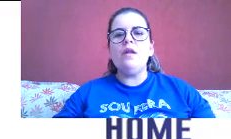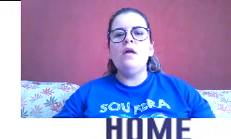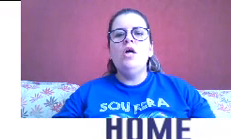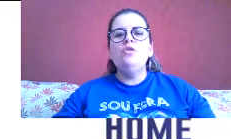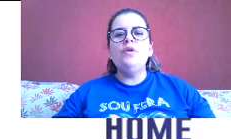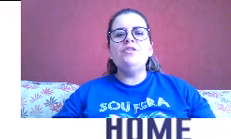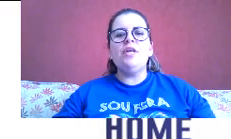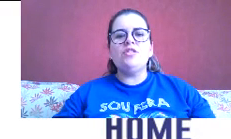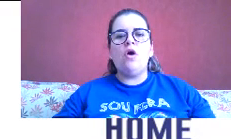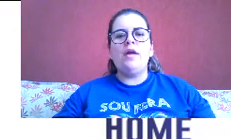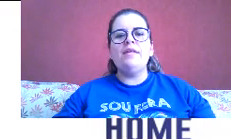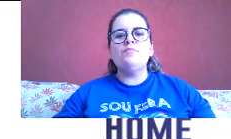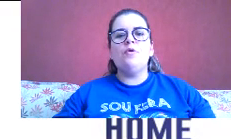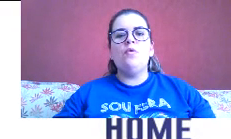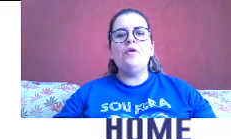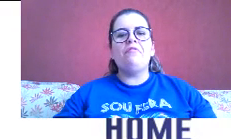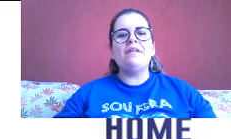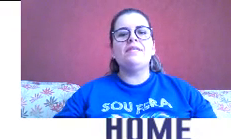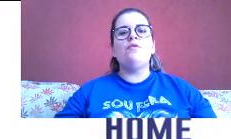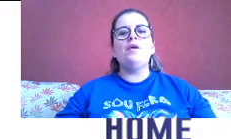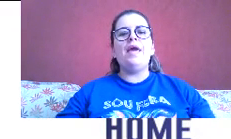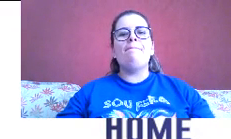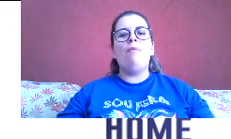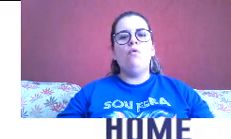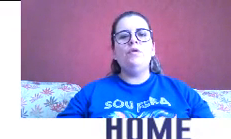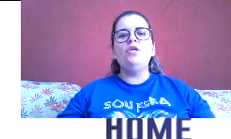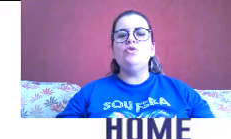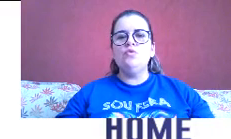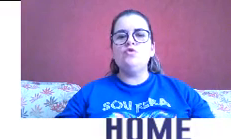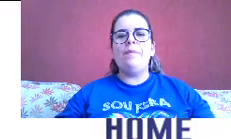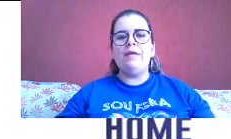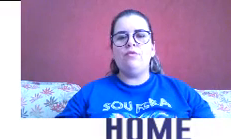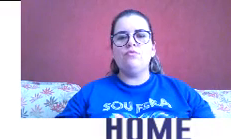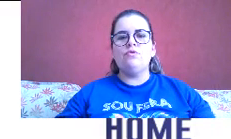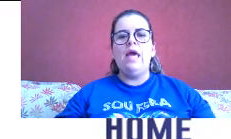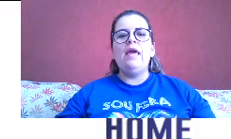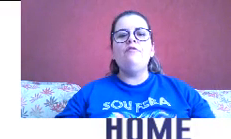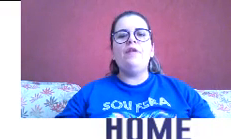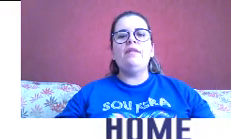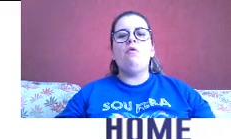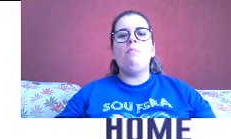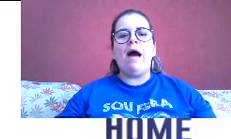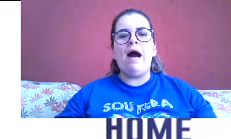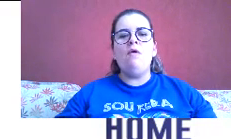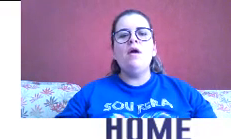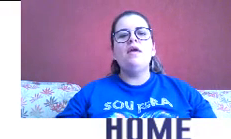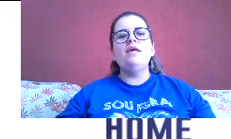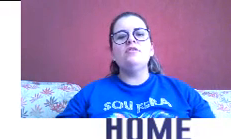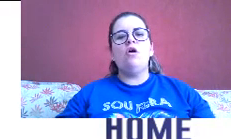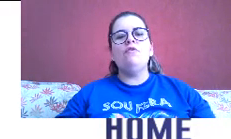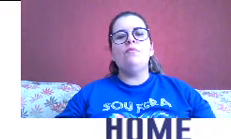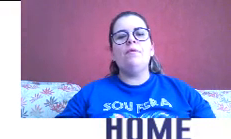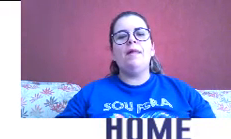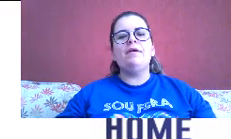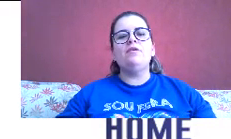surpreender durante a história Eles procuram fazer o que é bom e justo para todos enfrentam o mal e